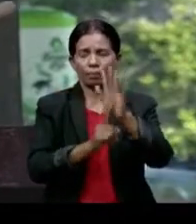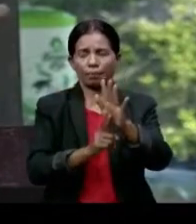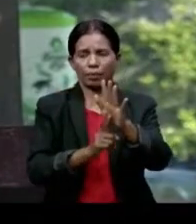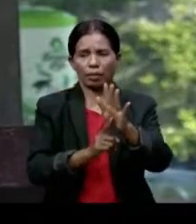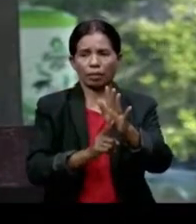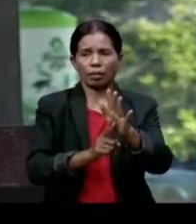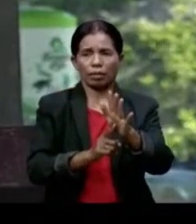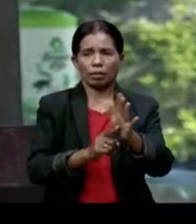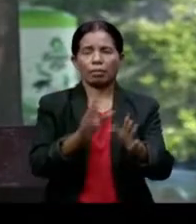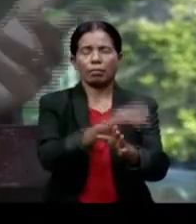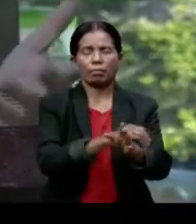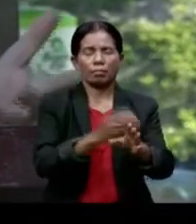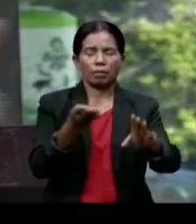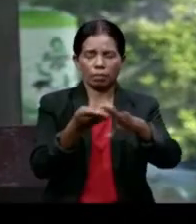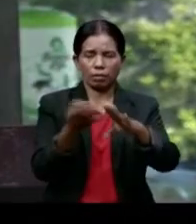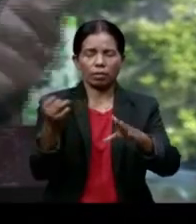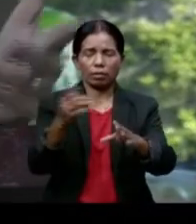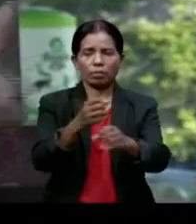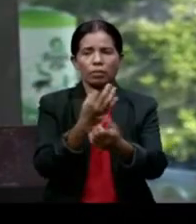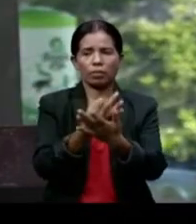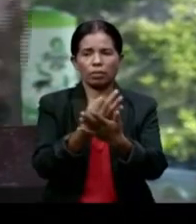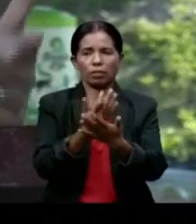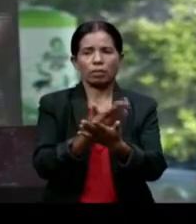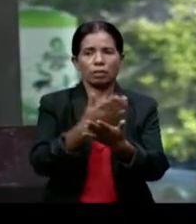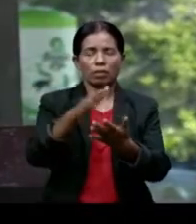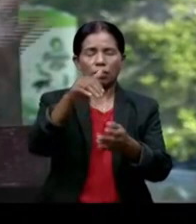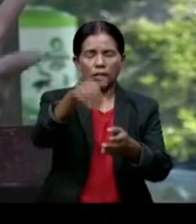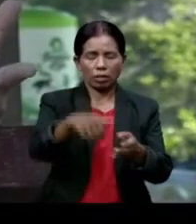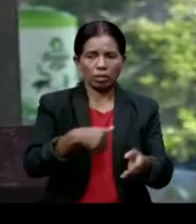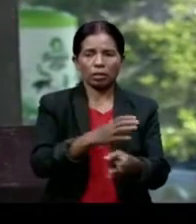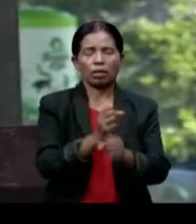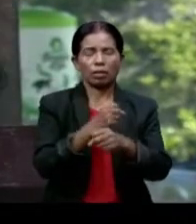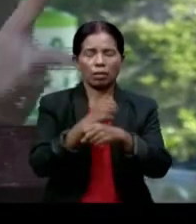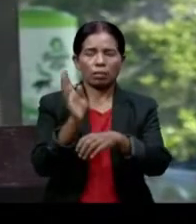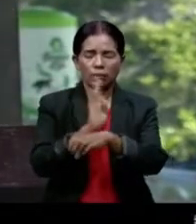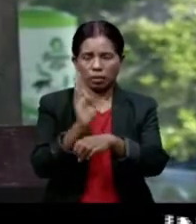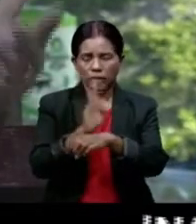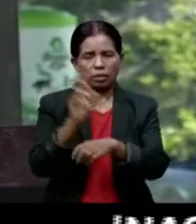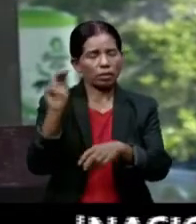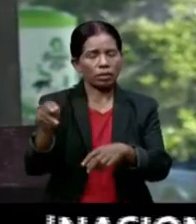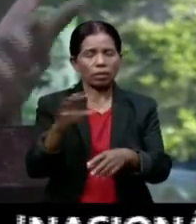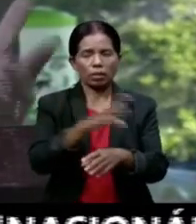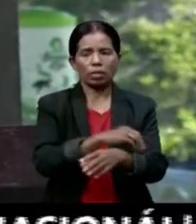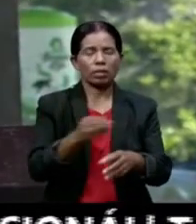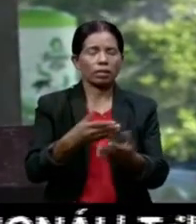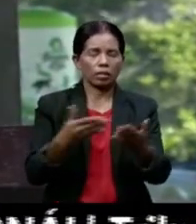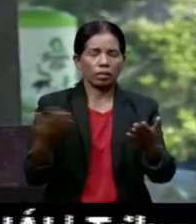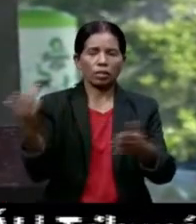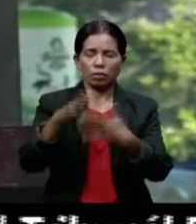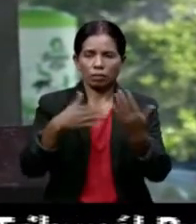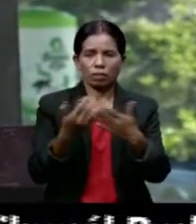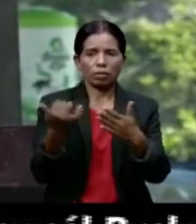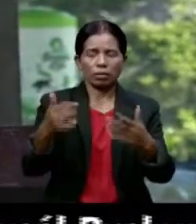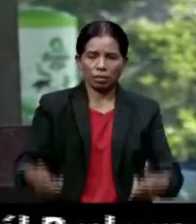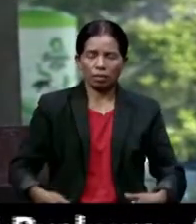no banco, e ver depois se bel fotiosa, hola trator rasik, desenvolve rasik, hal negocio rasik, e afini, e adubo si assistência técnica, sira bel